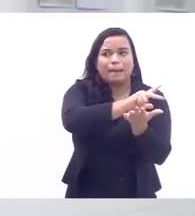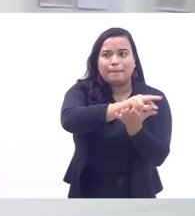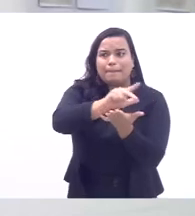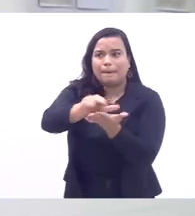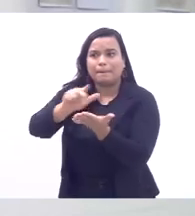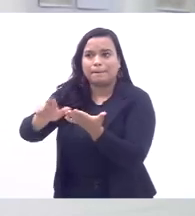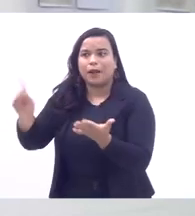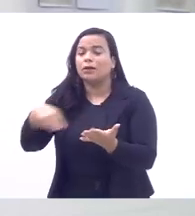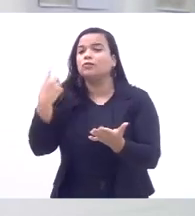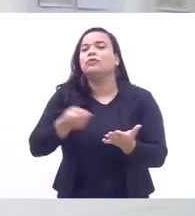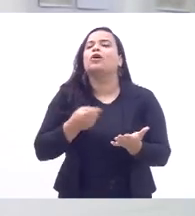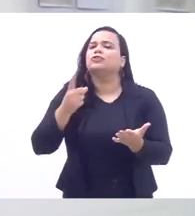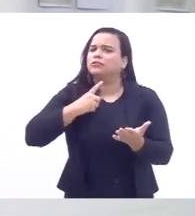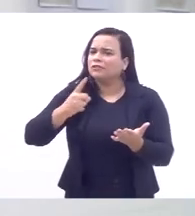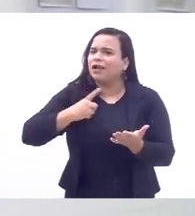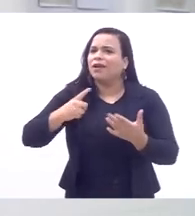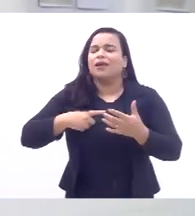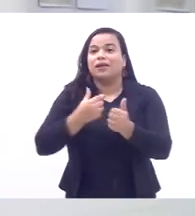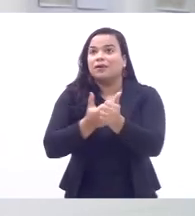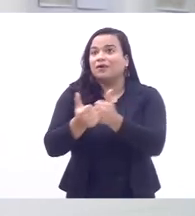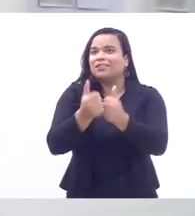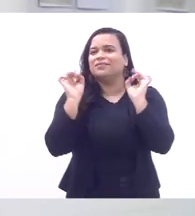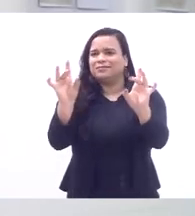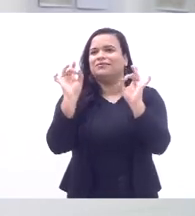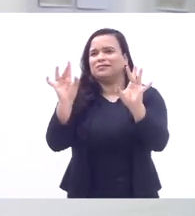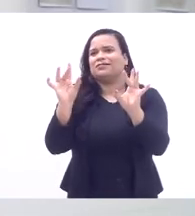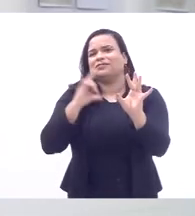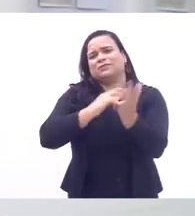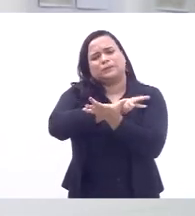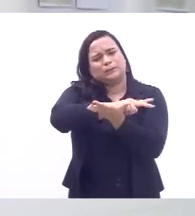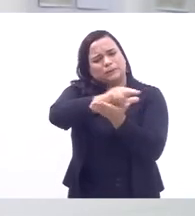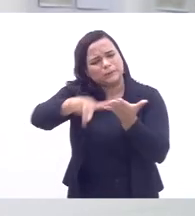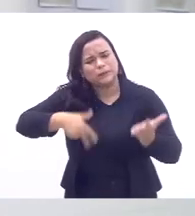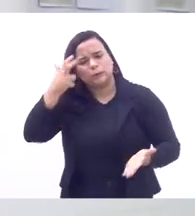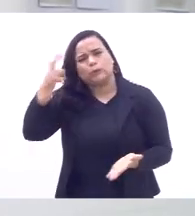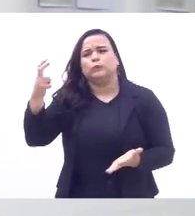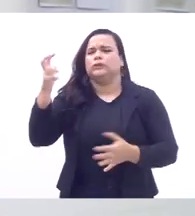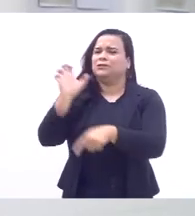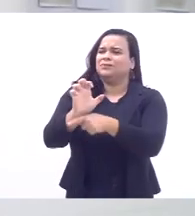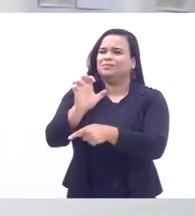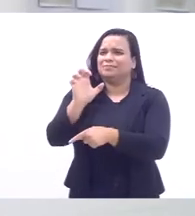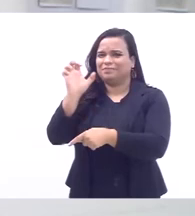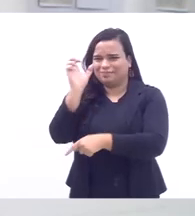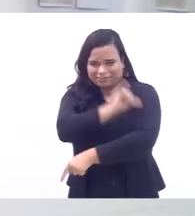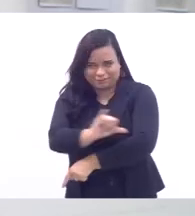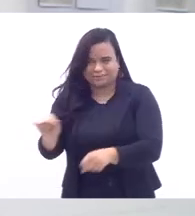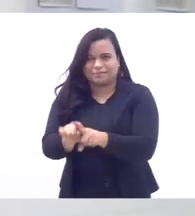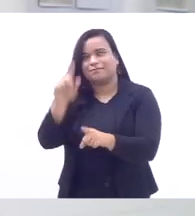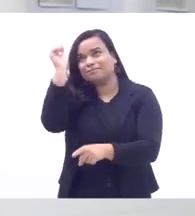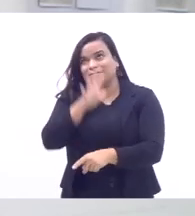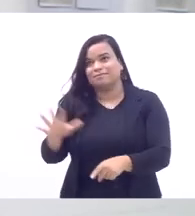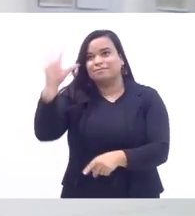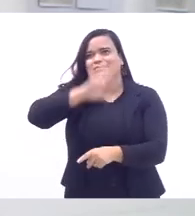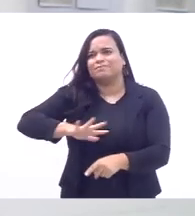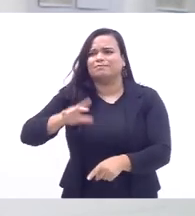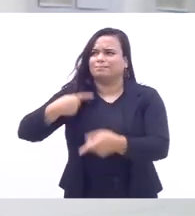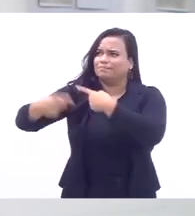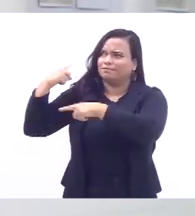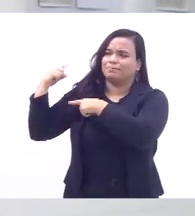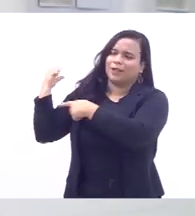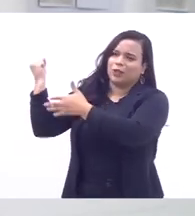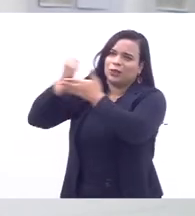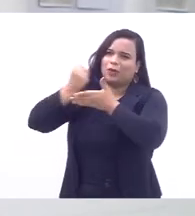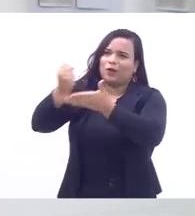somos agraciados com essa diversidade cultural em nosso estado, em nosso país, que os nossos antepassados trouxeram de